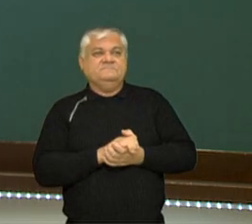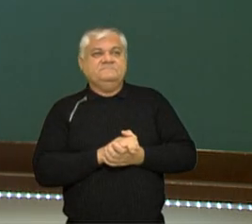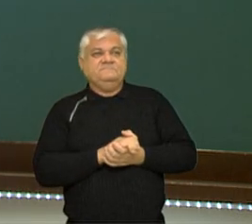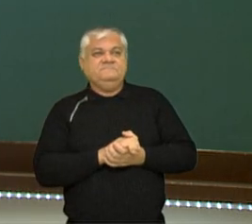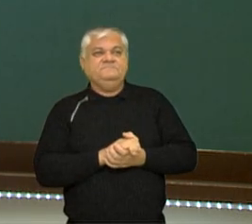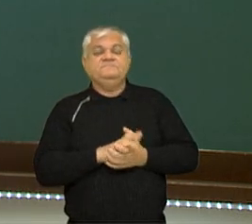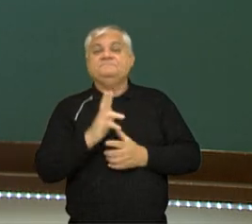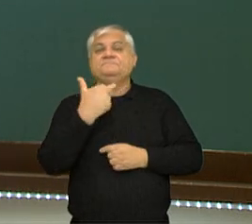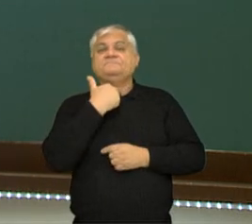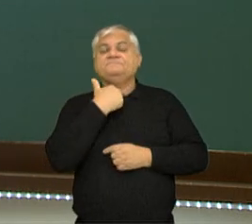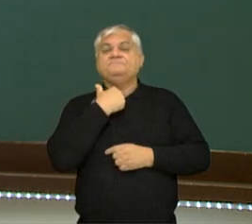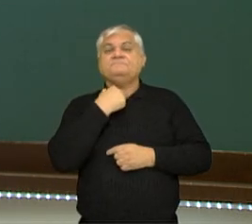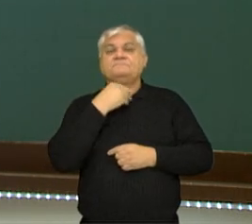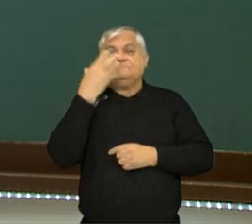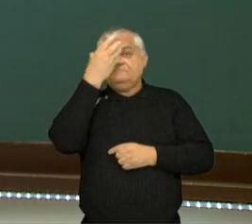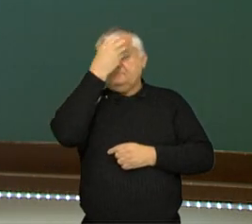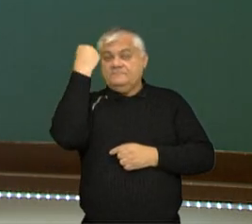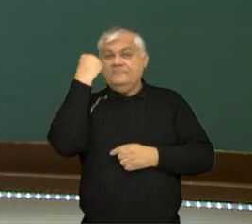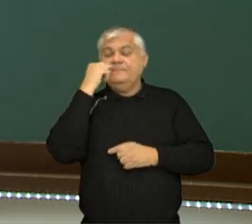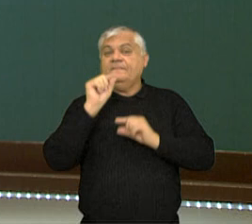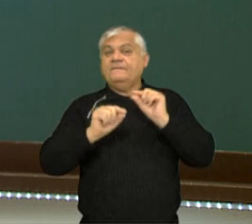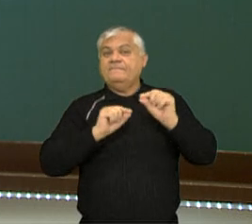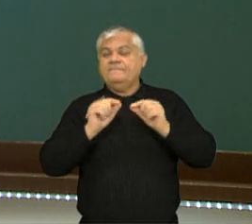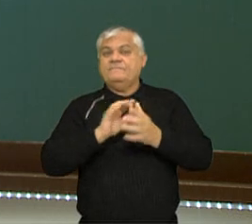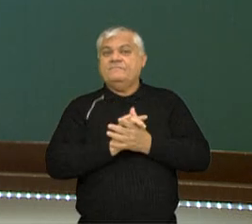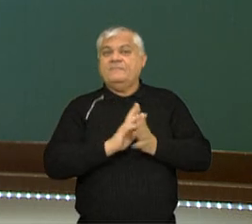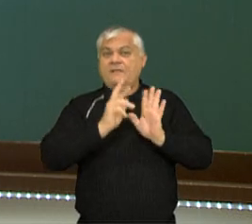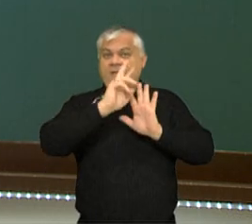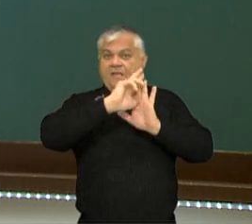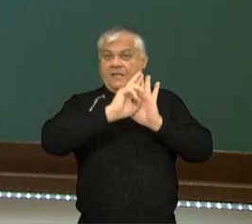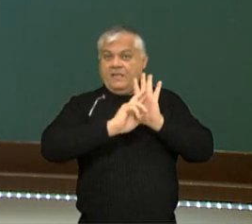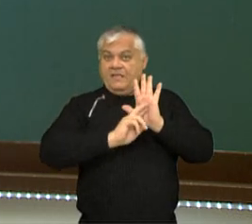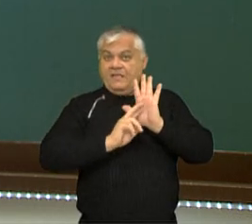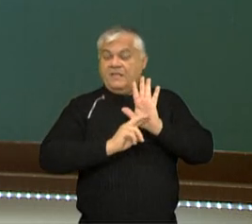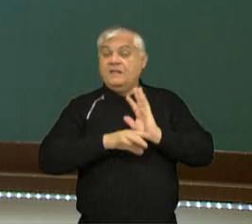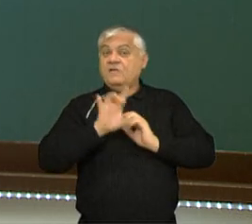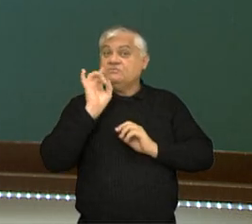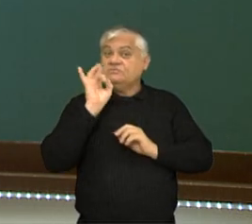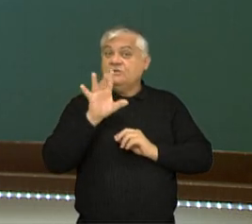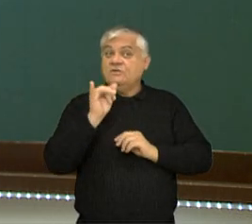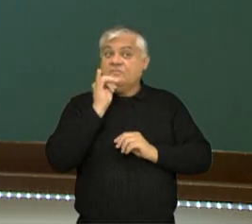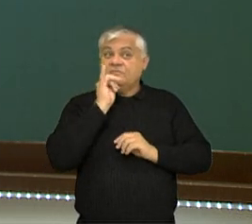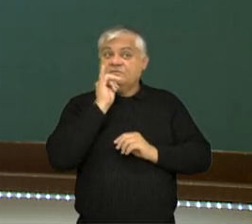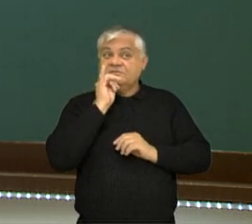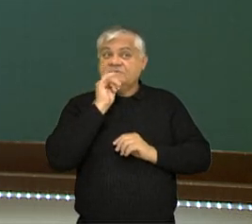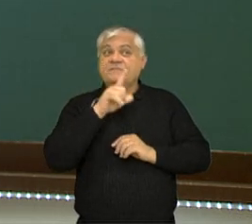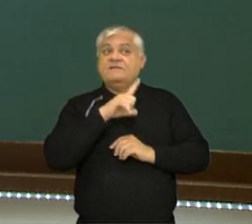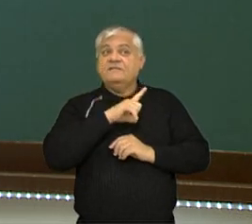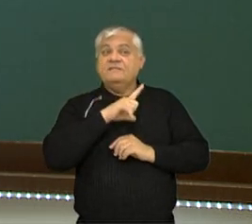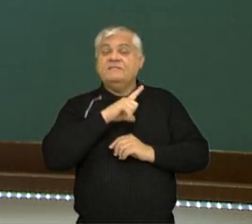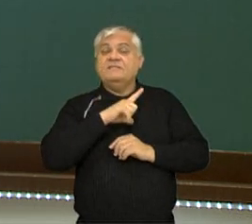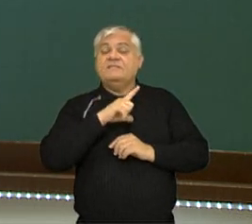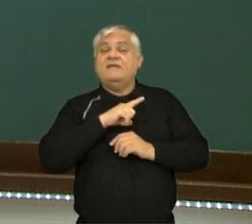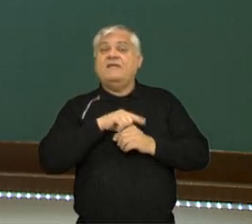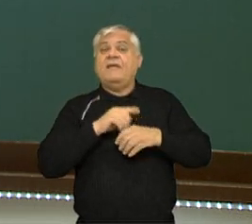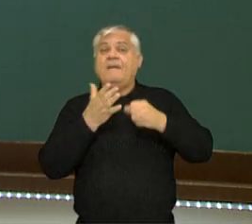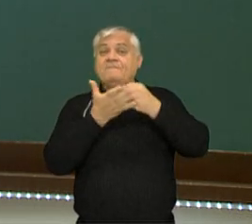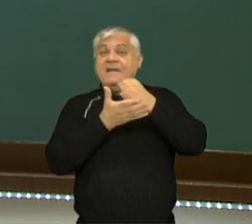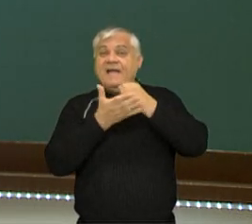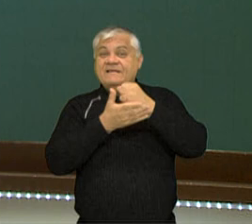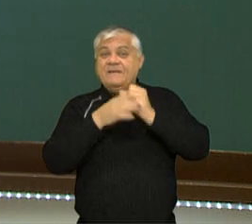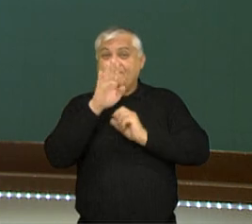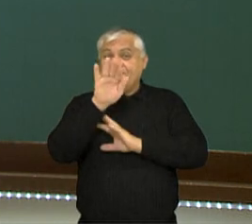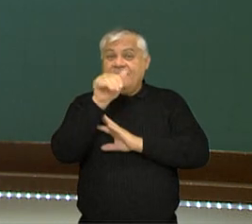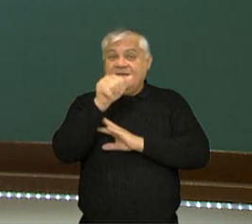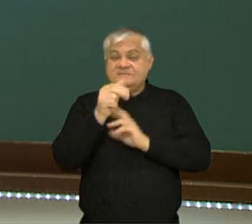não posso esquecer que essa regra, ela só é válida quando as bases são